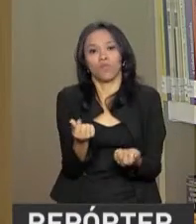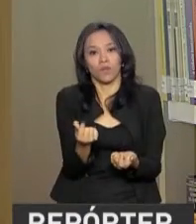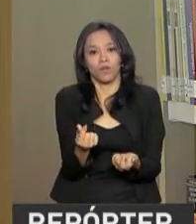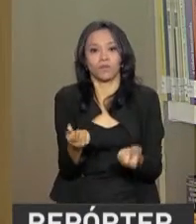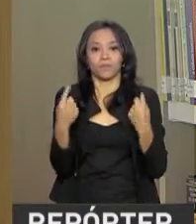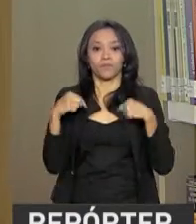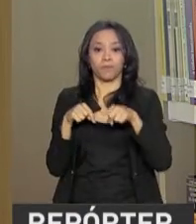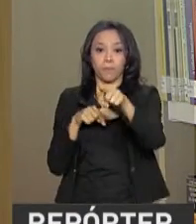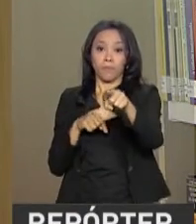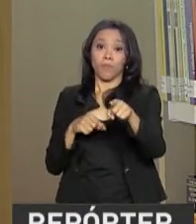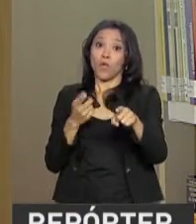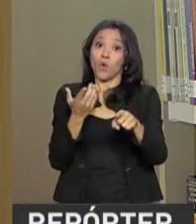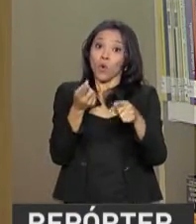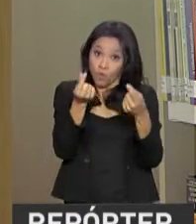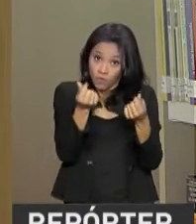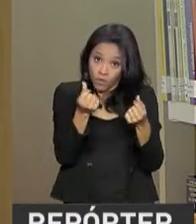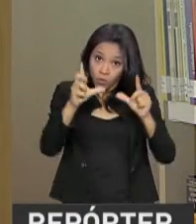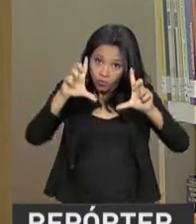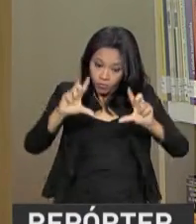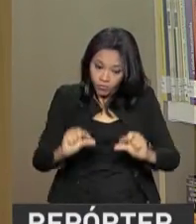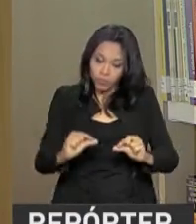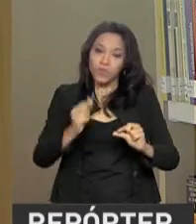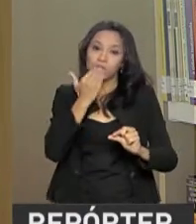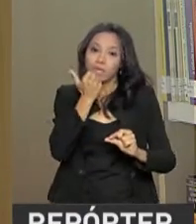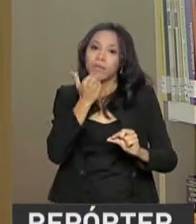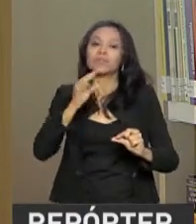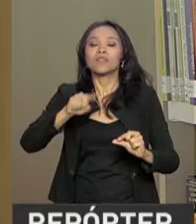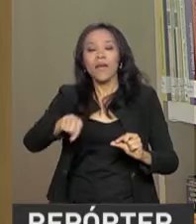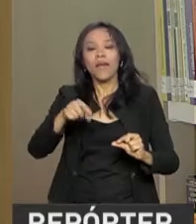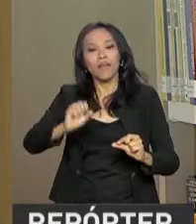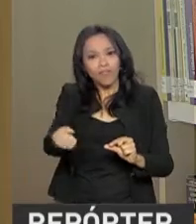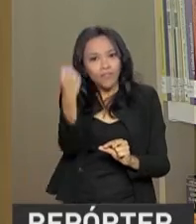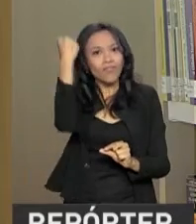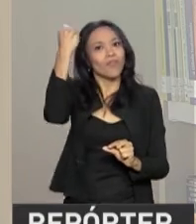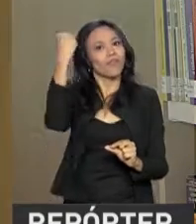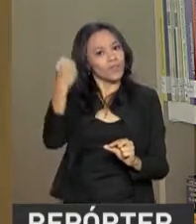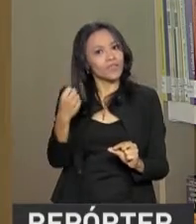os grandes responsáveis por essa queda forte da inflação nos